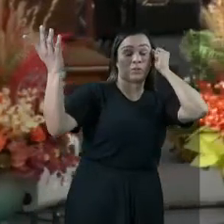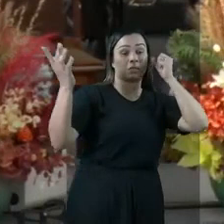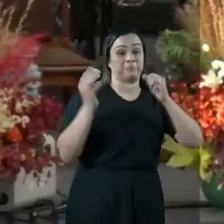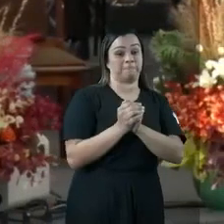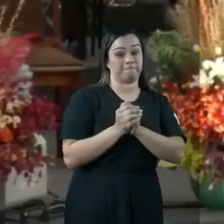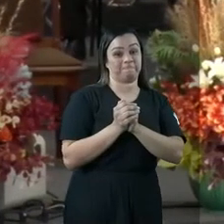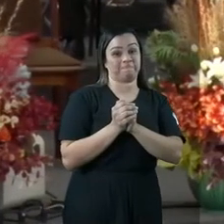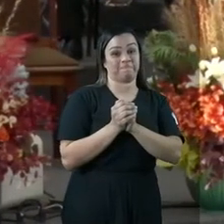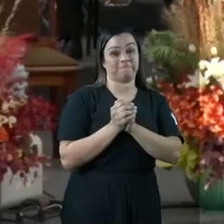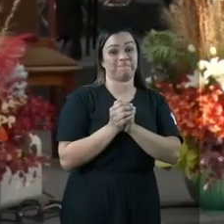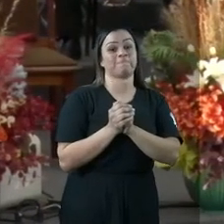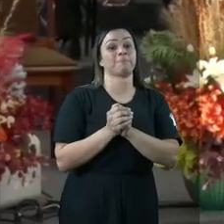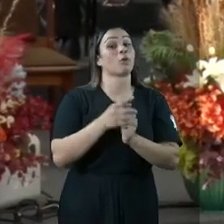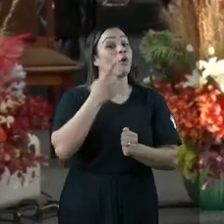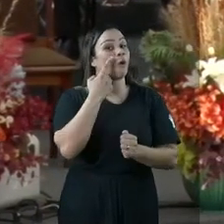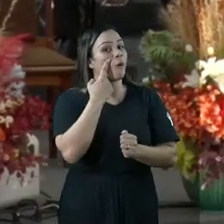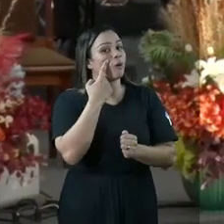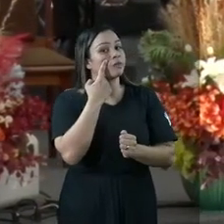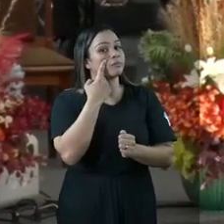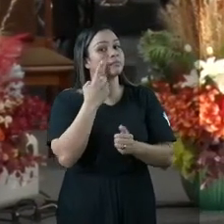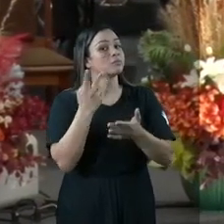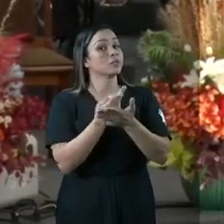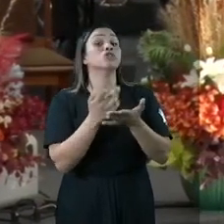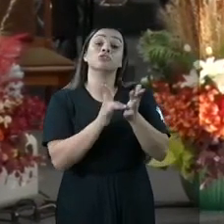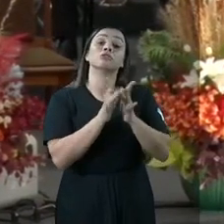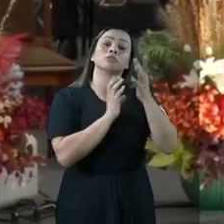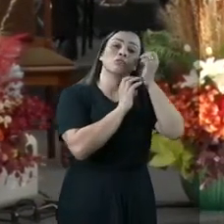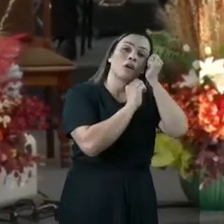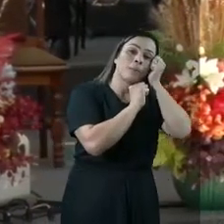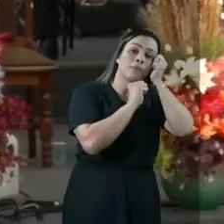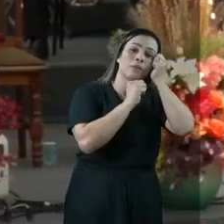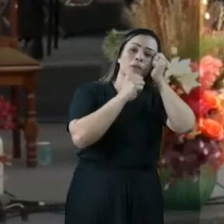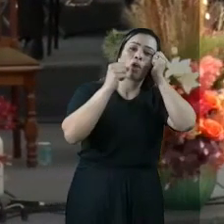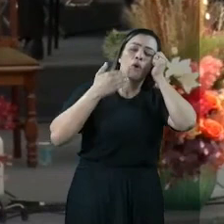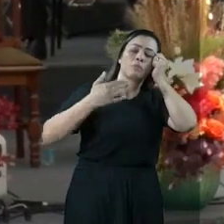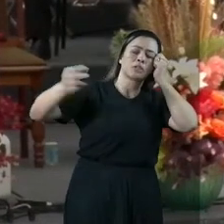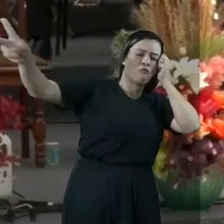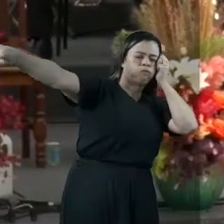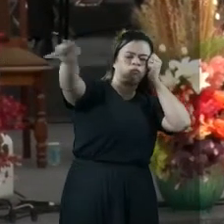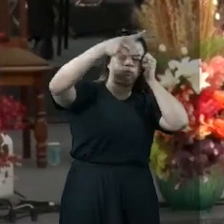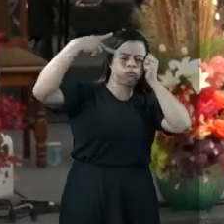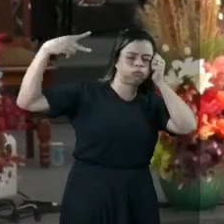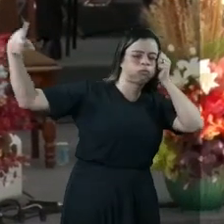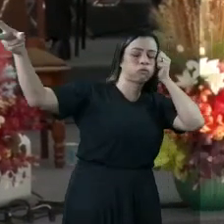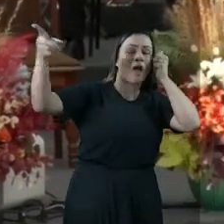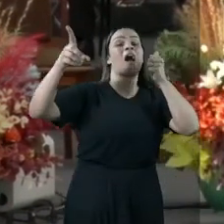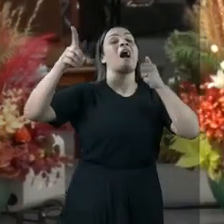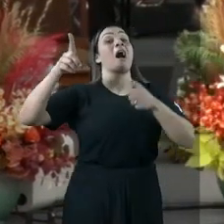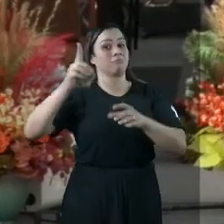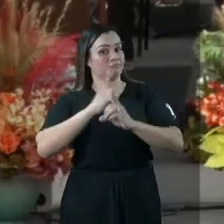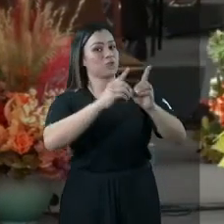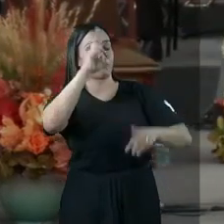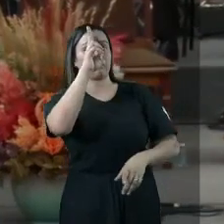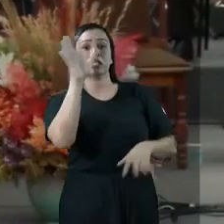Quer ver que tem fundamento bíblico e exegético? Quando ele dorme, a tempestade vem. Quando a tempestade vem, os discípulos lembram que ele estava lá.